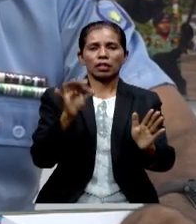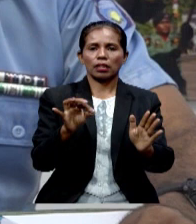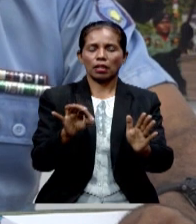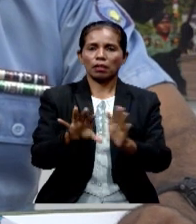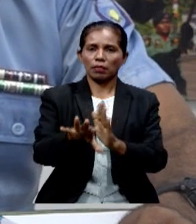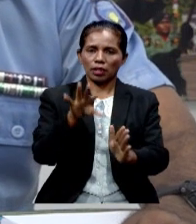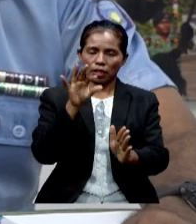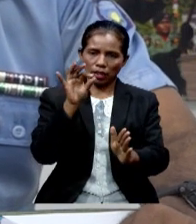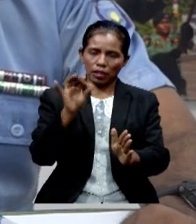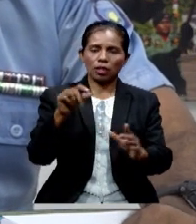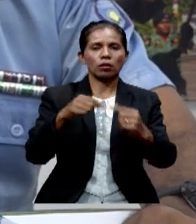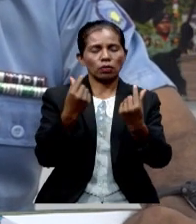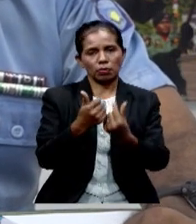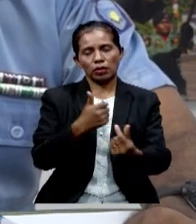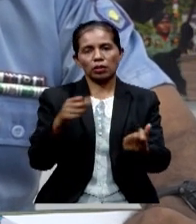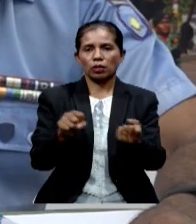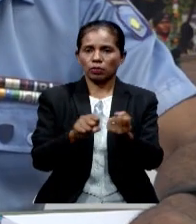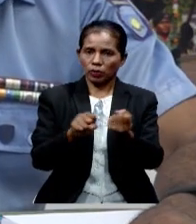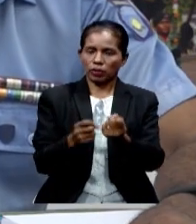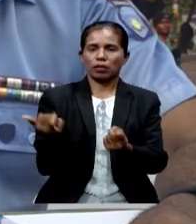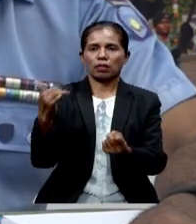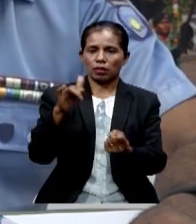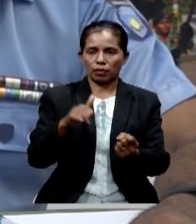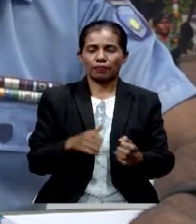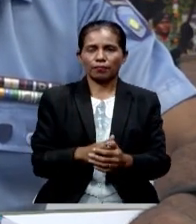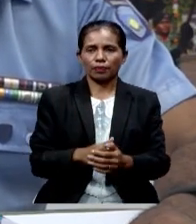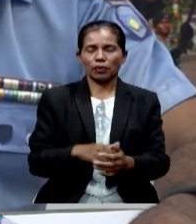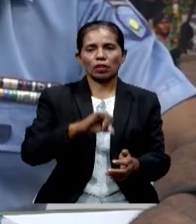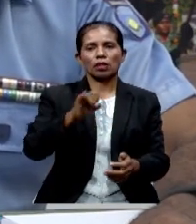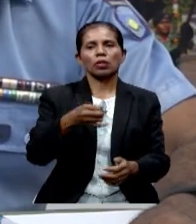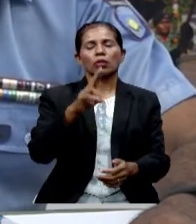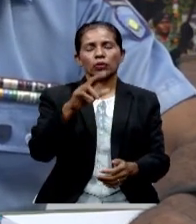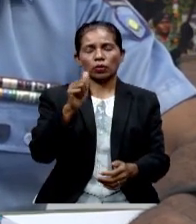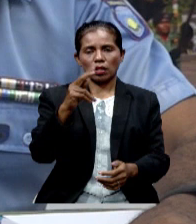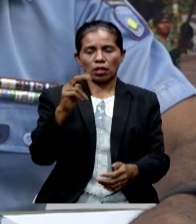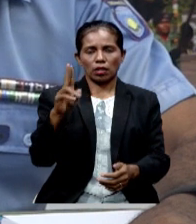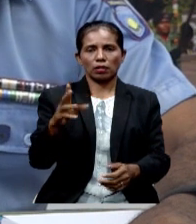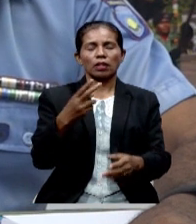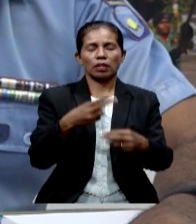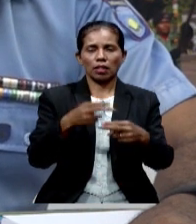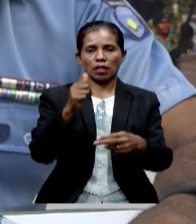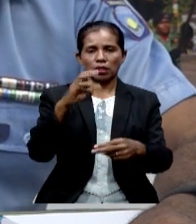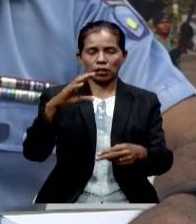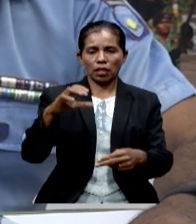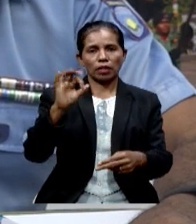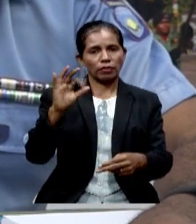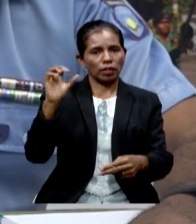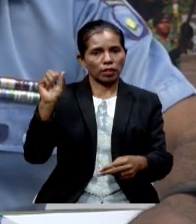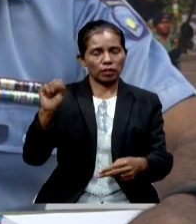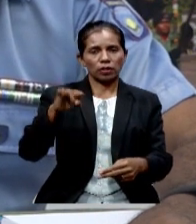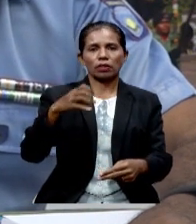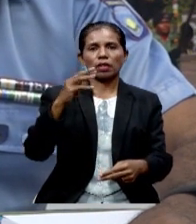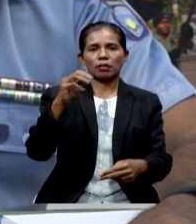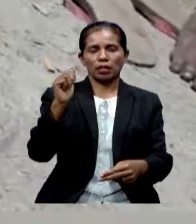ou que grupo valo não vemos suporte será. João Belo Hatutan, suspeito na Hito inicial AC, FS,